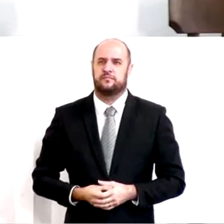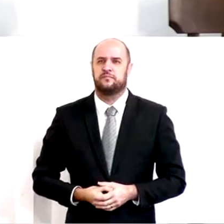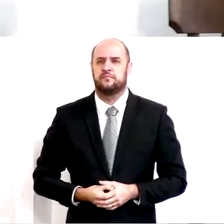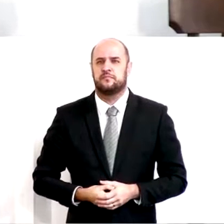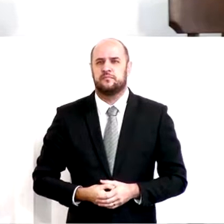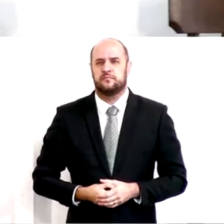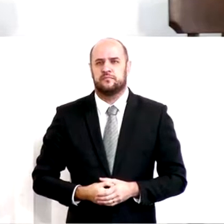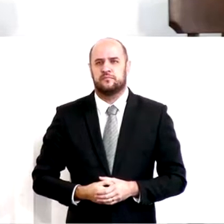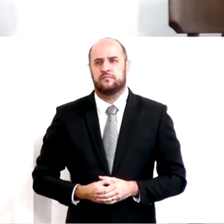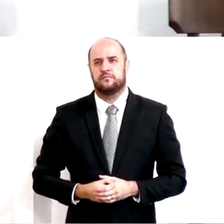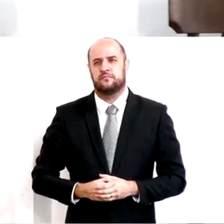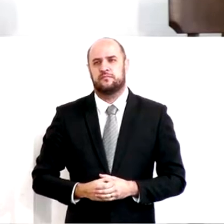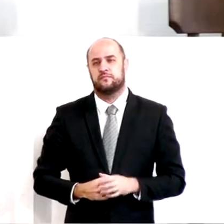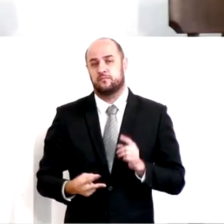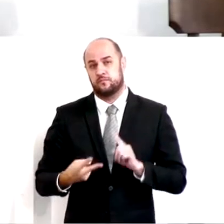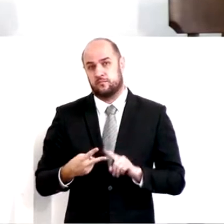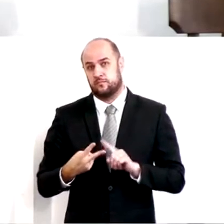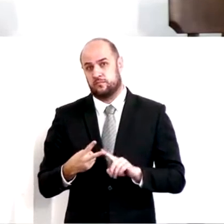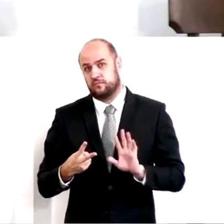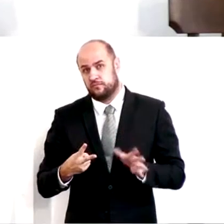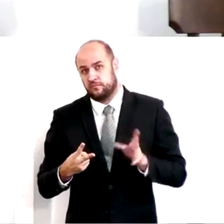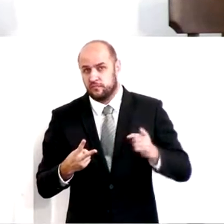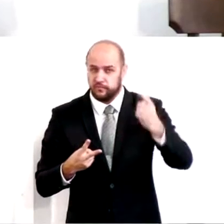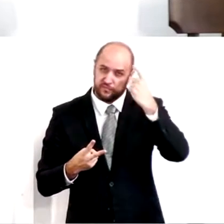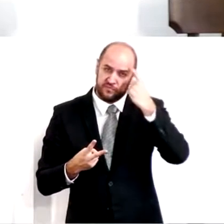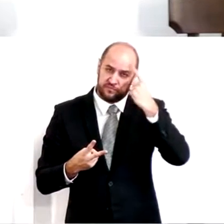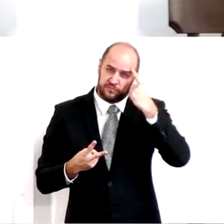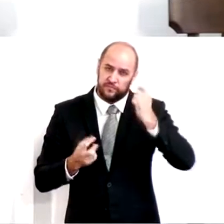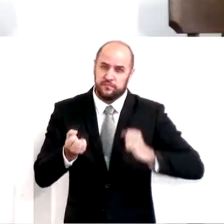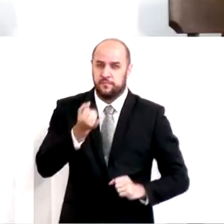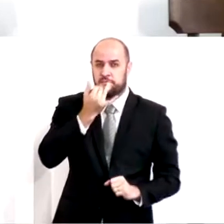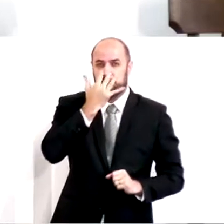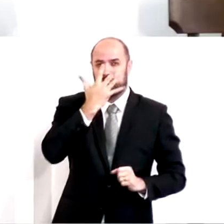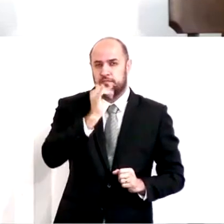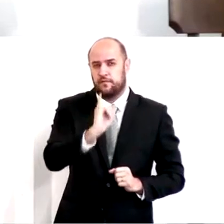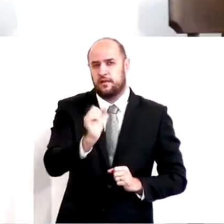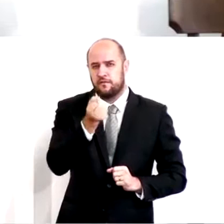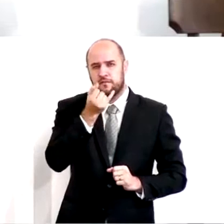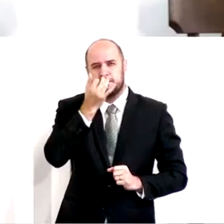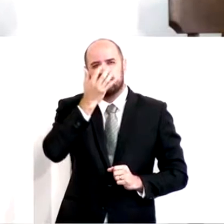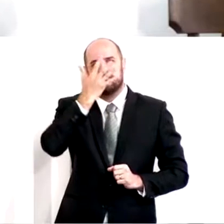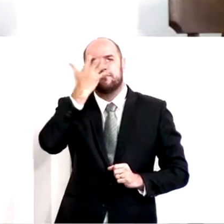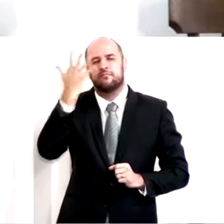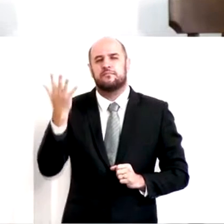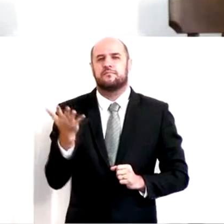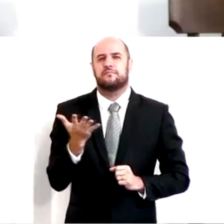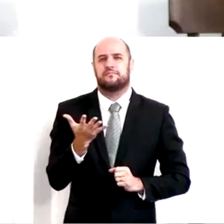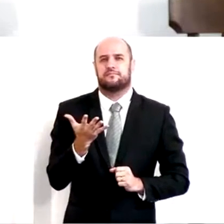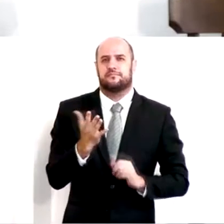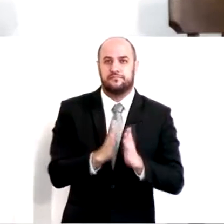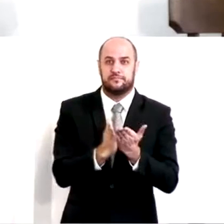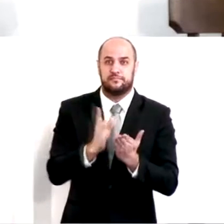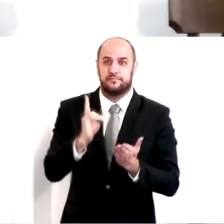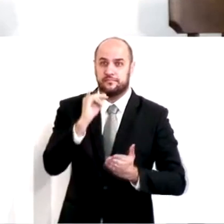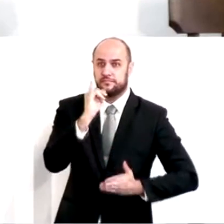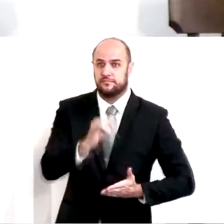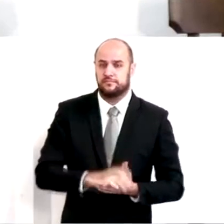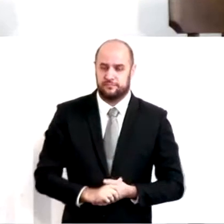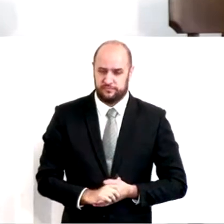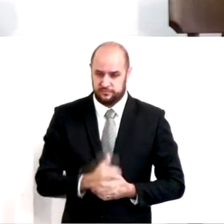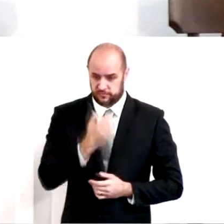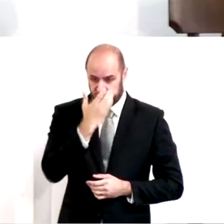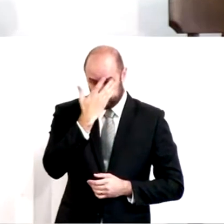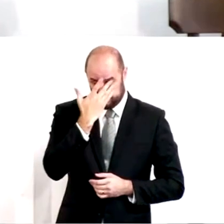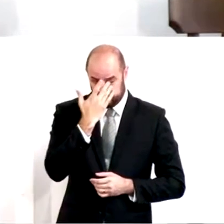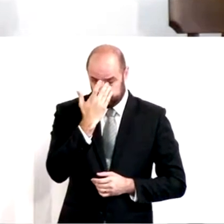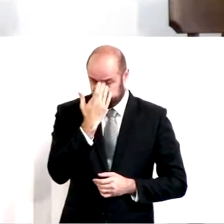A segunda parte é bem interessante na passagem porque fala de fragrância, fala de essência, fala de bom perfume. E o texto diz assim, já começa